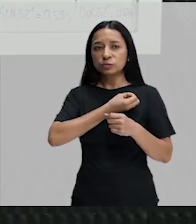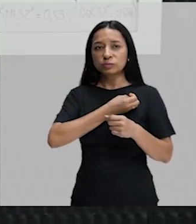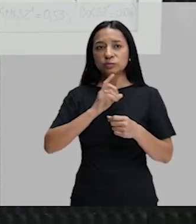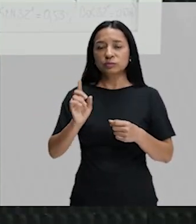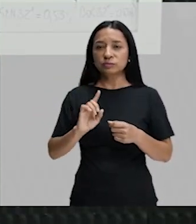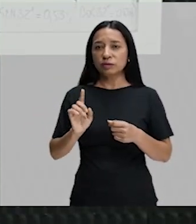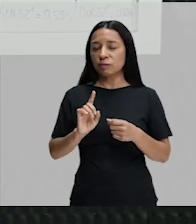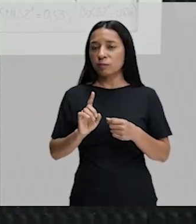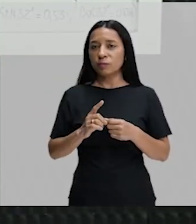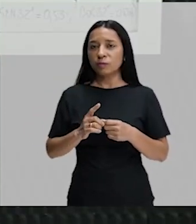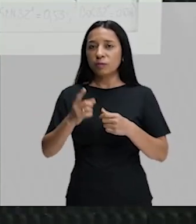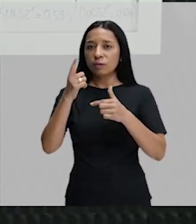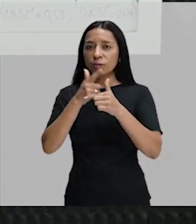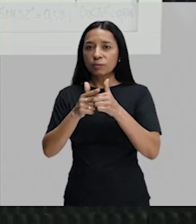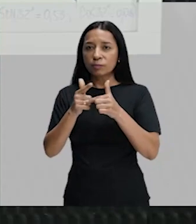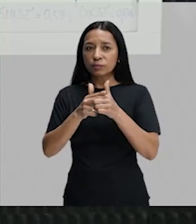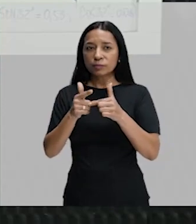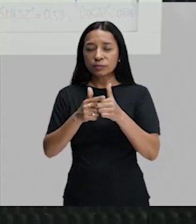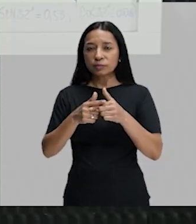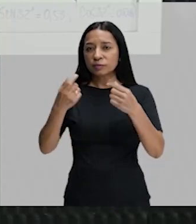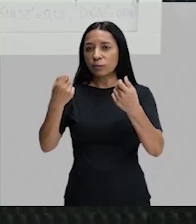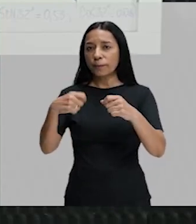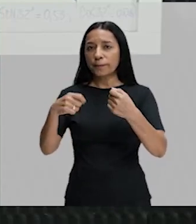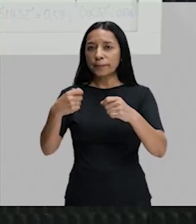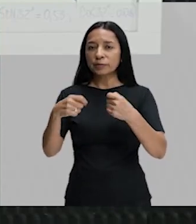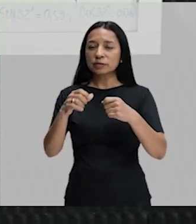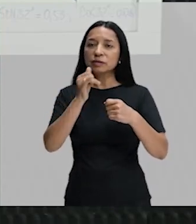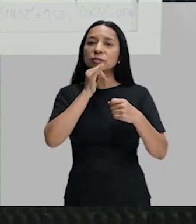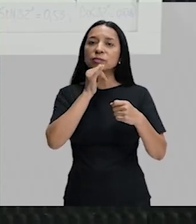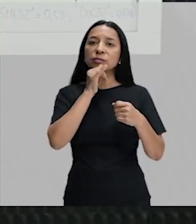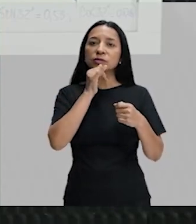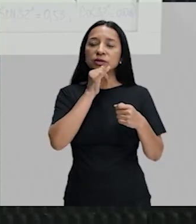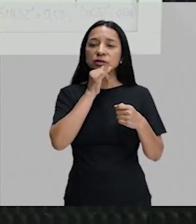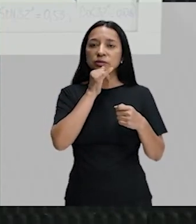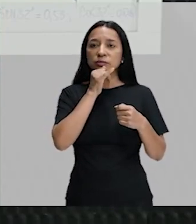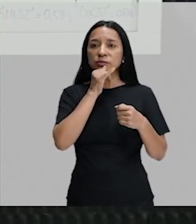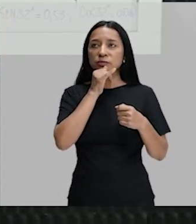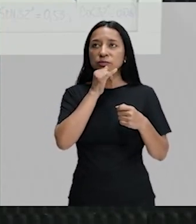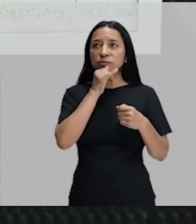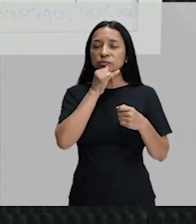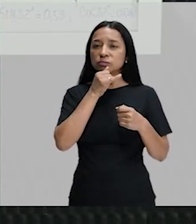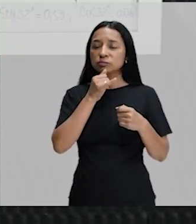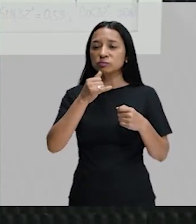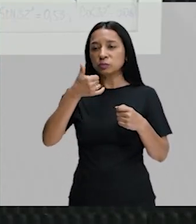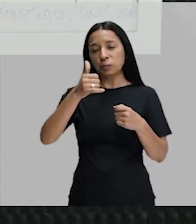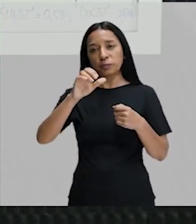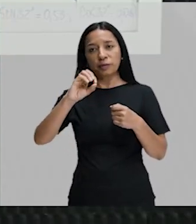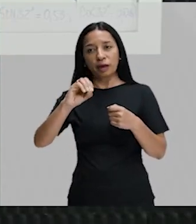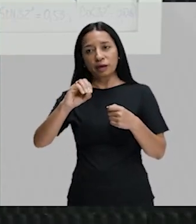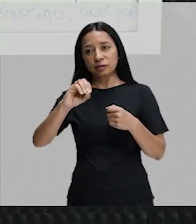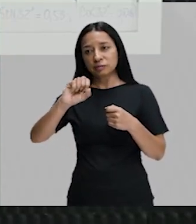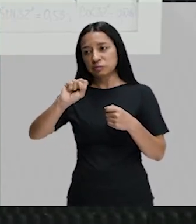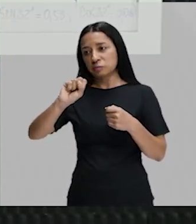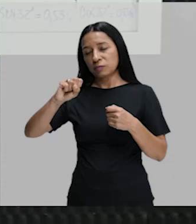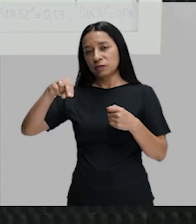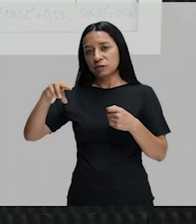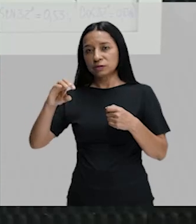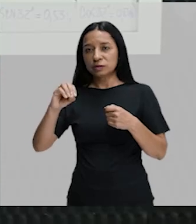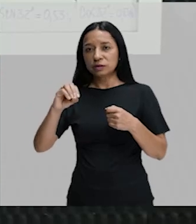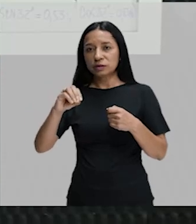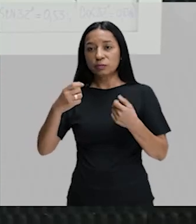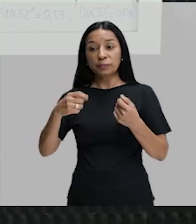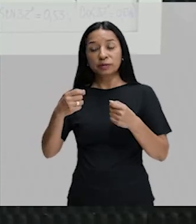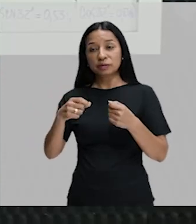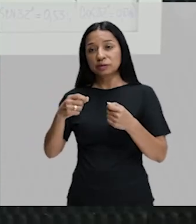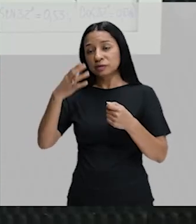vai decorar. O problema, quando ele precisar, por exemplo, do seno de 10, ele vai ter que lhe fornecer esse valor. Agora,